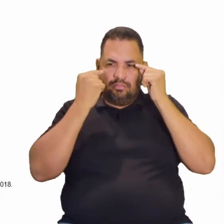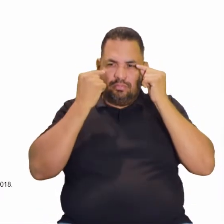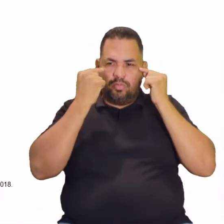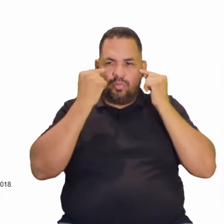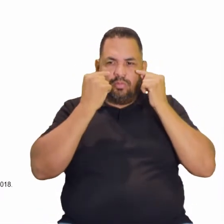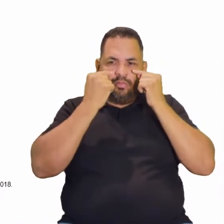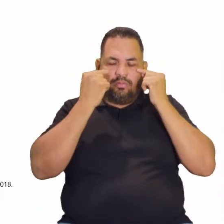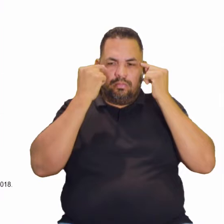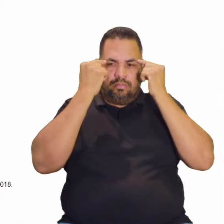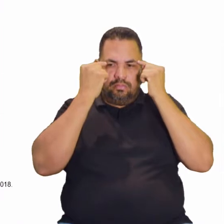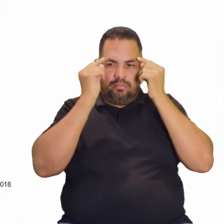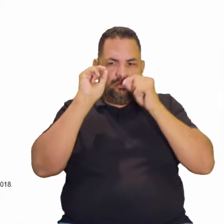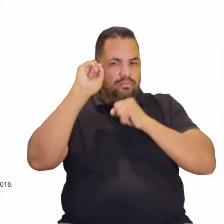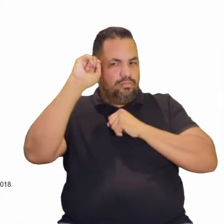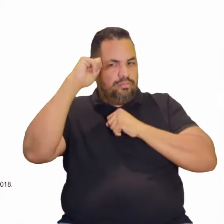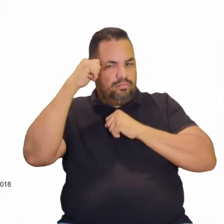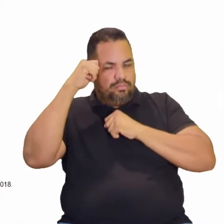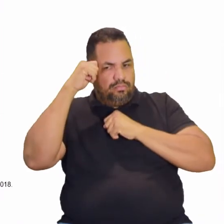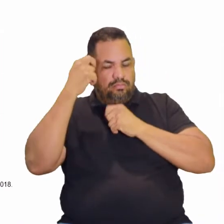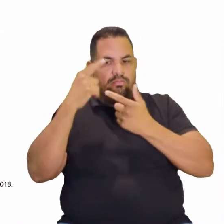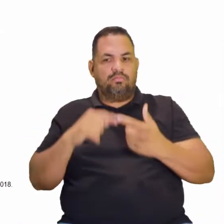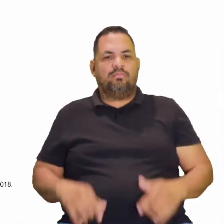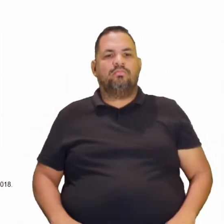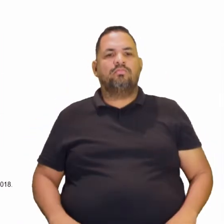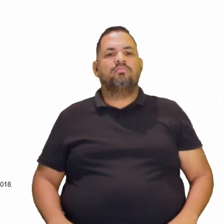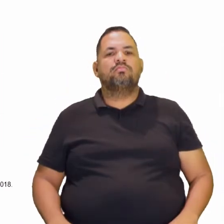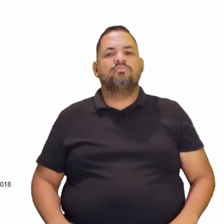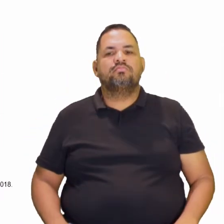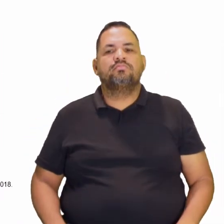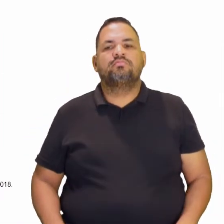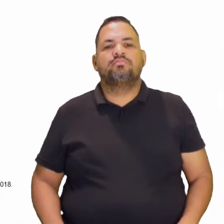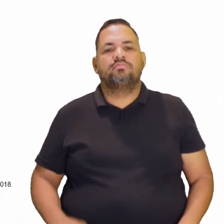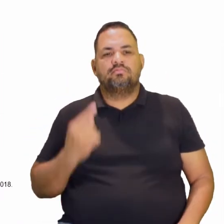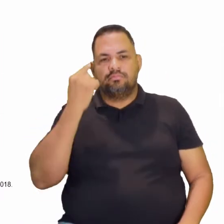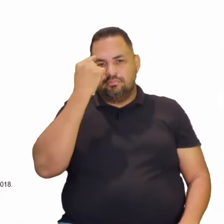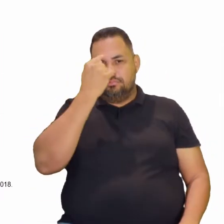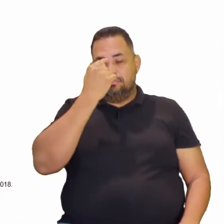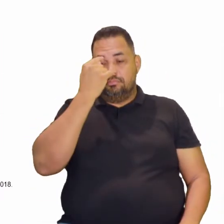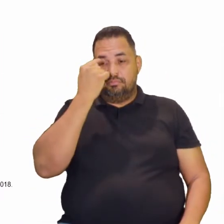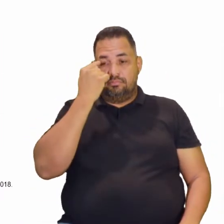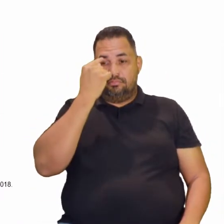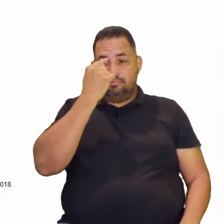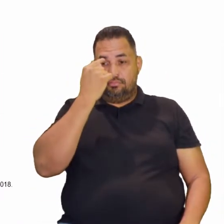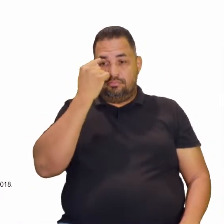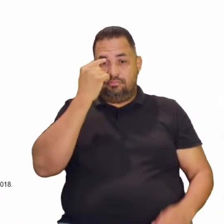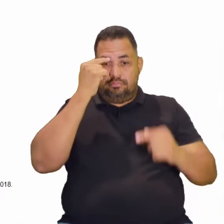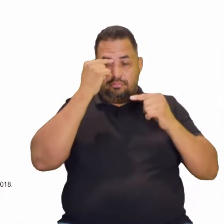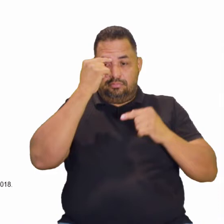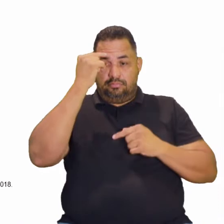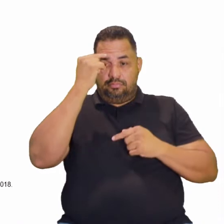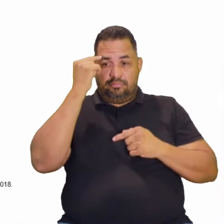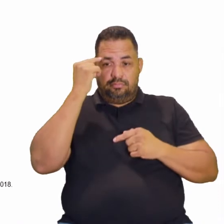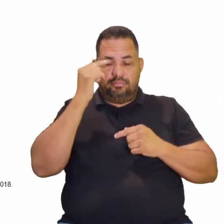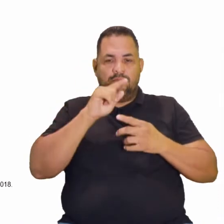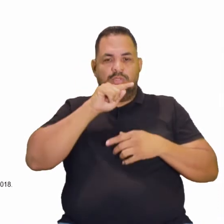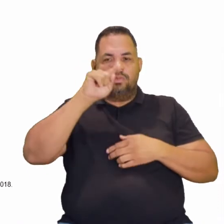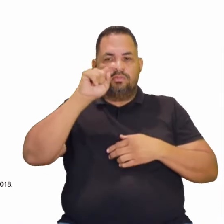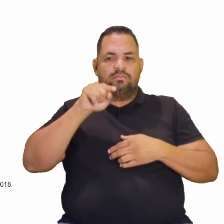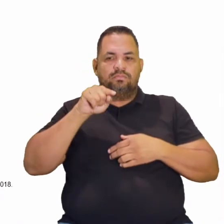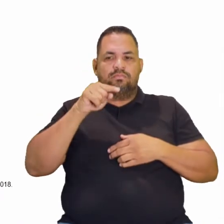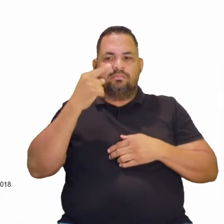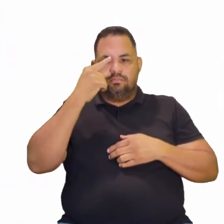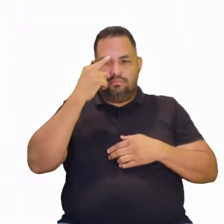contornos pretos com espessas sobrancelhas em forma de acento